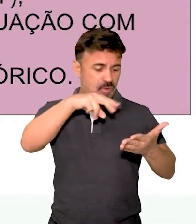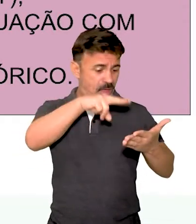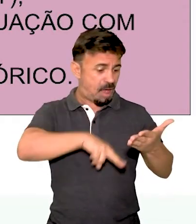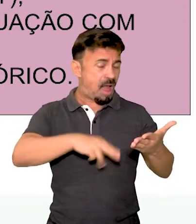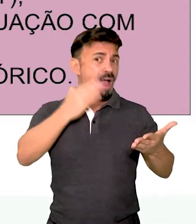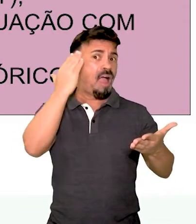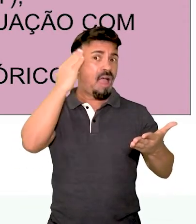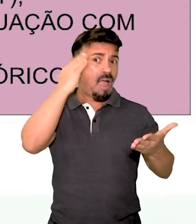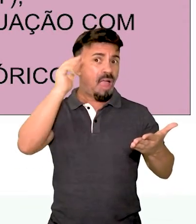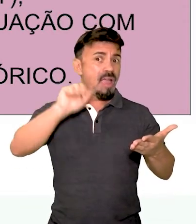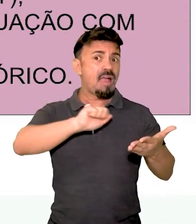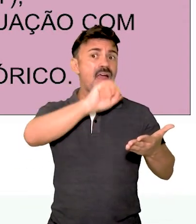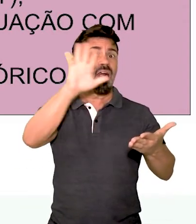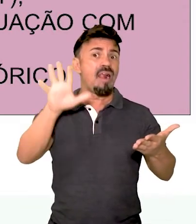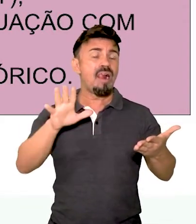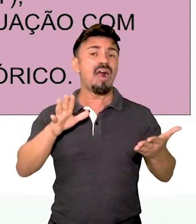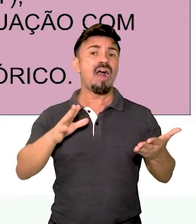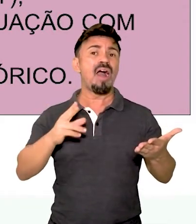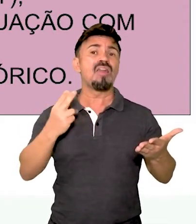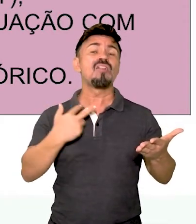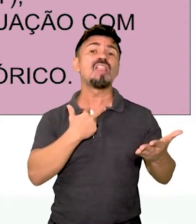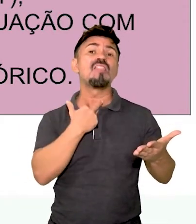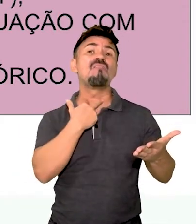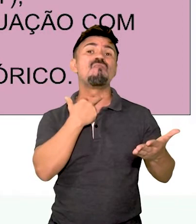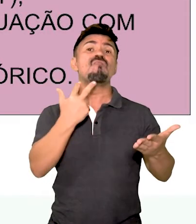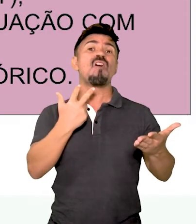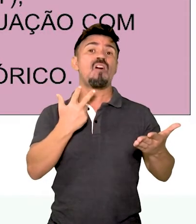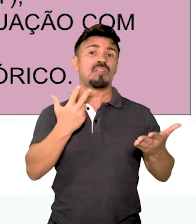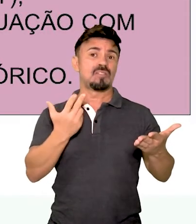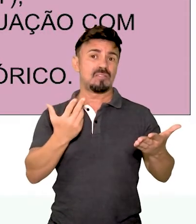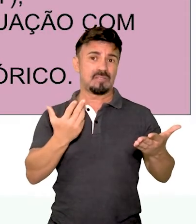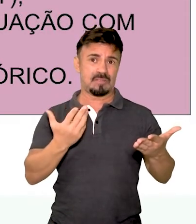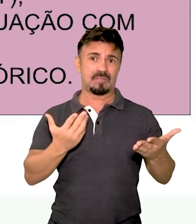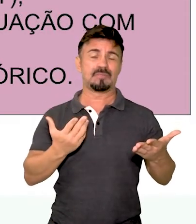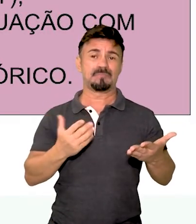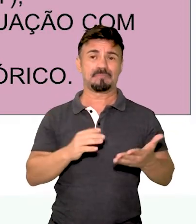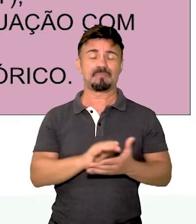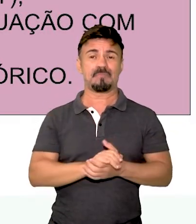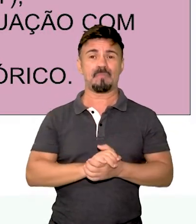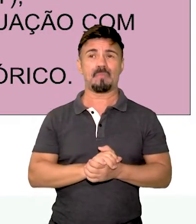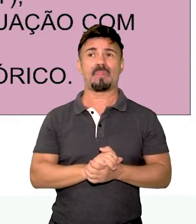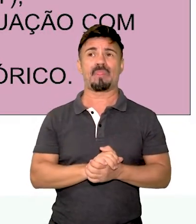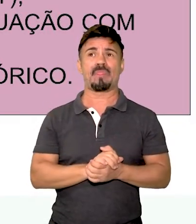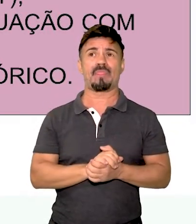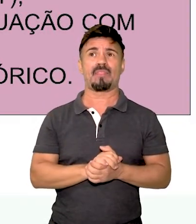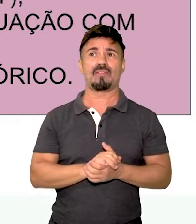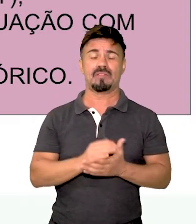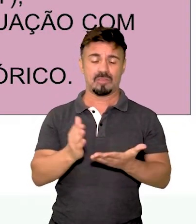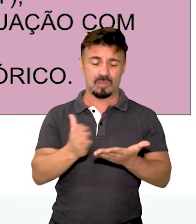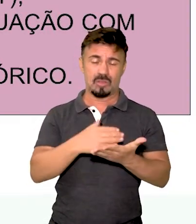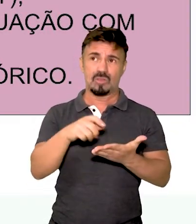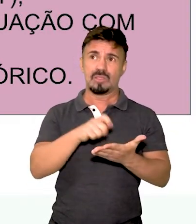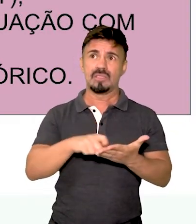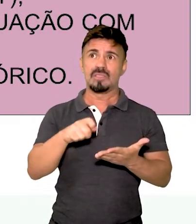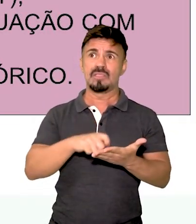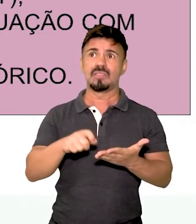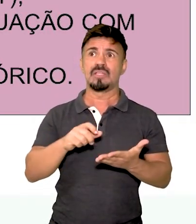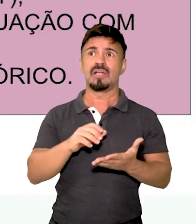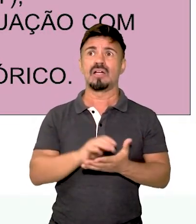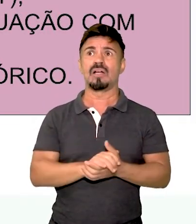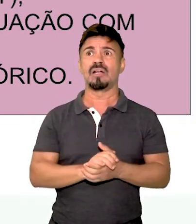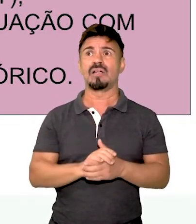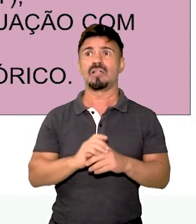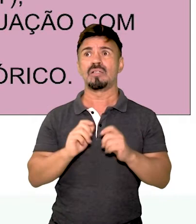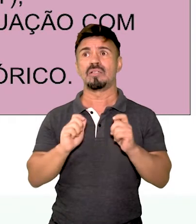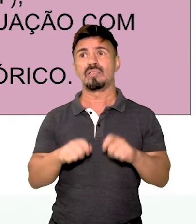Até vai entonizar, vai colocar a entonação nesse texto. O diário é uma ficção, né? Pode ser também